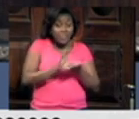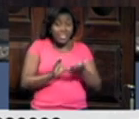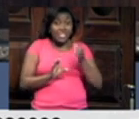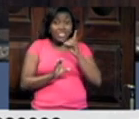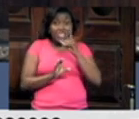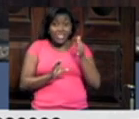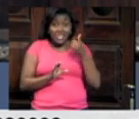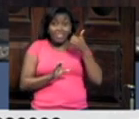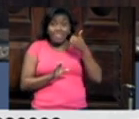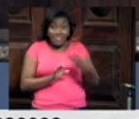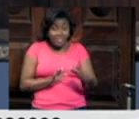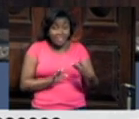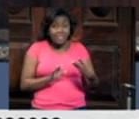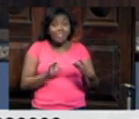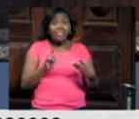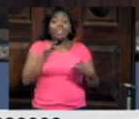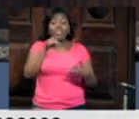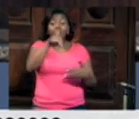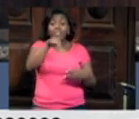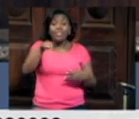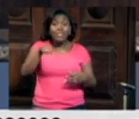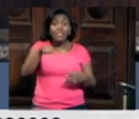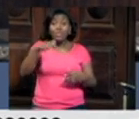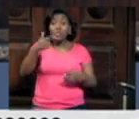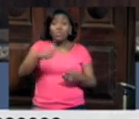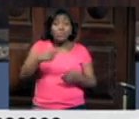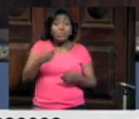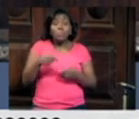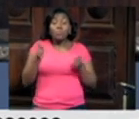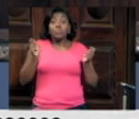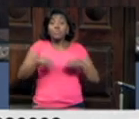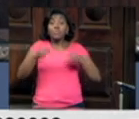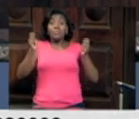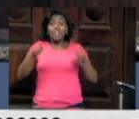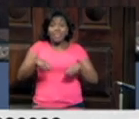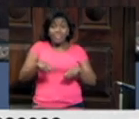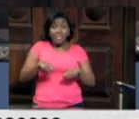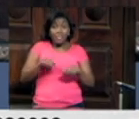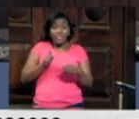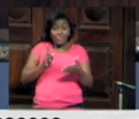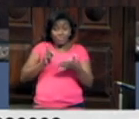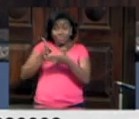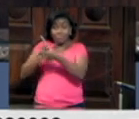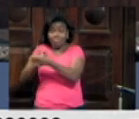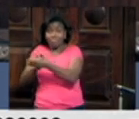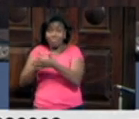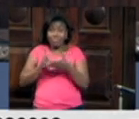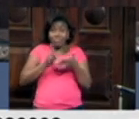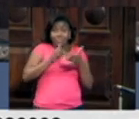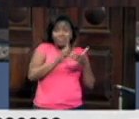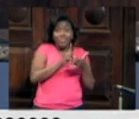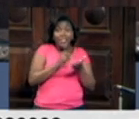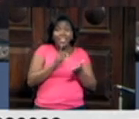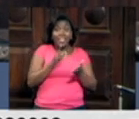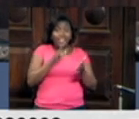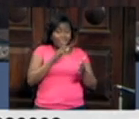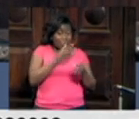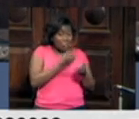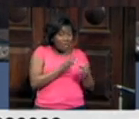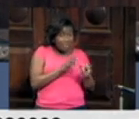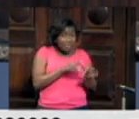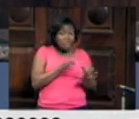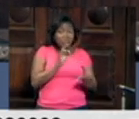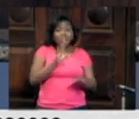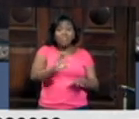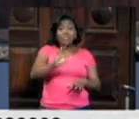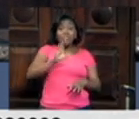13, e aqueles que não têm a possibilidade de estar no grupo da segurança pública ou no grupo da educação, somente o